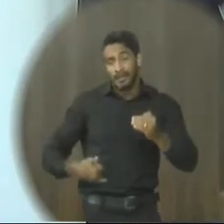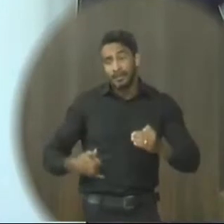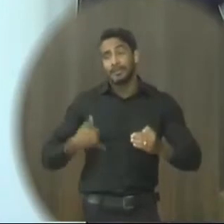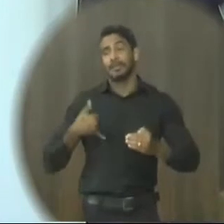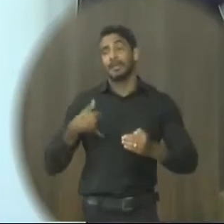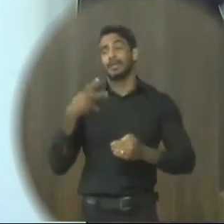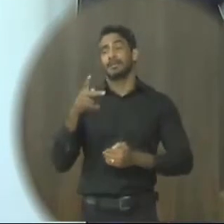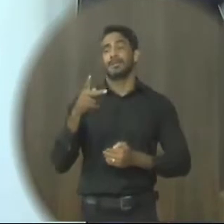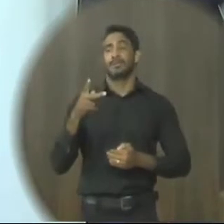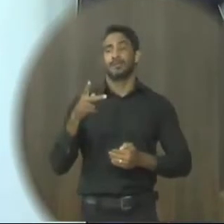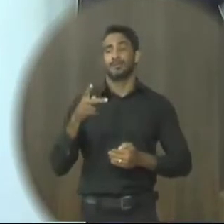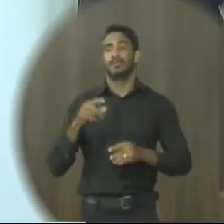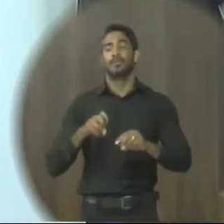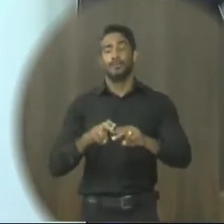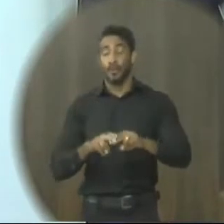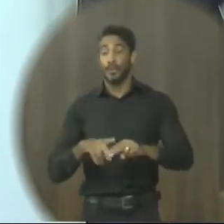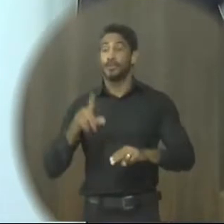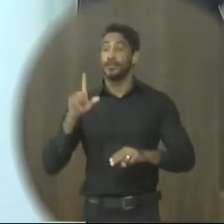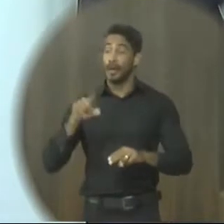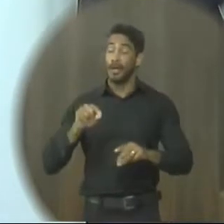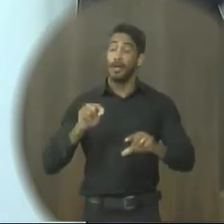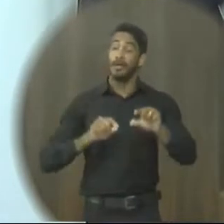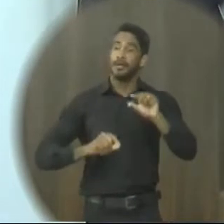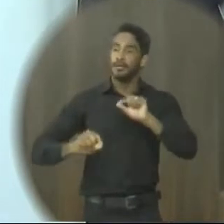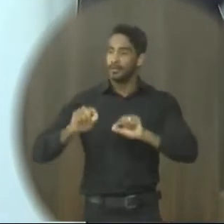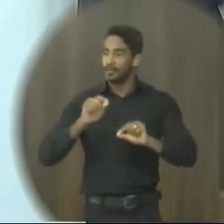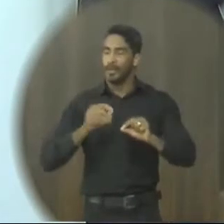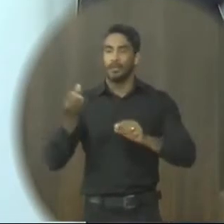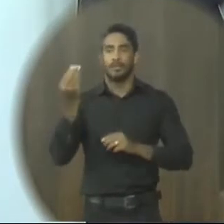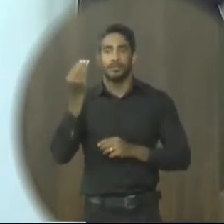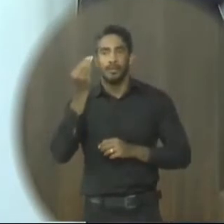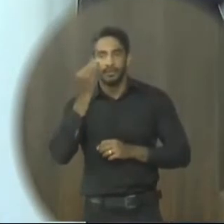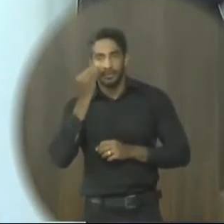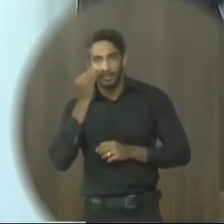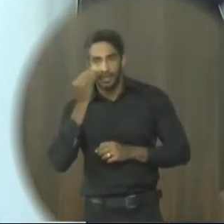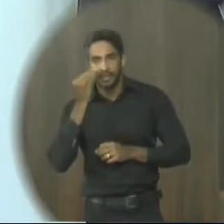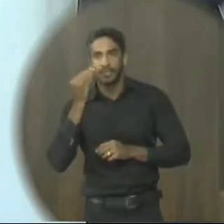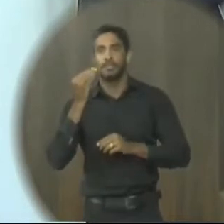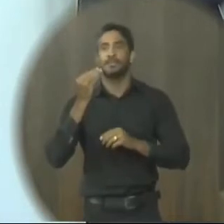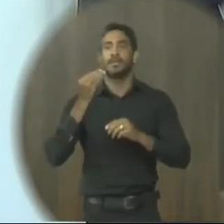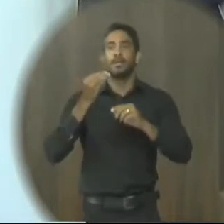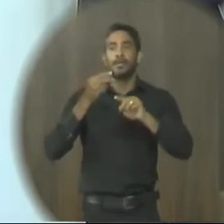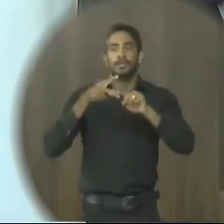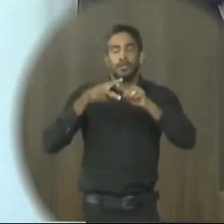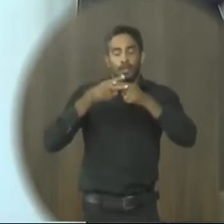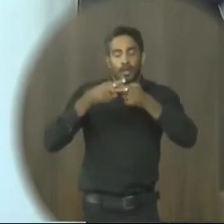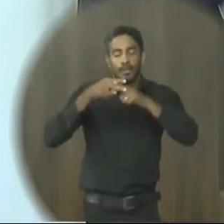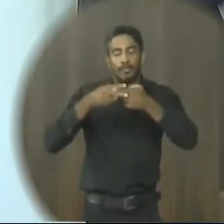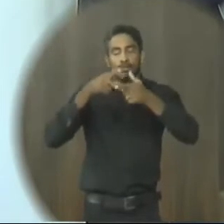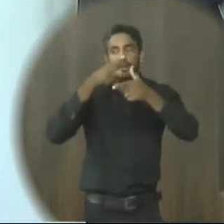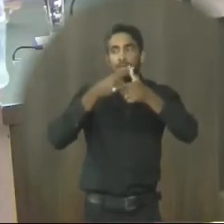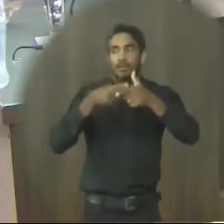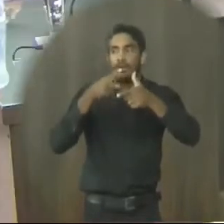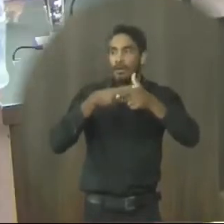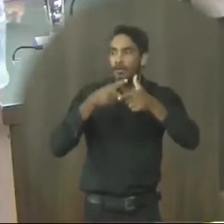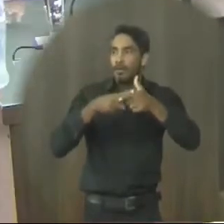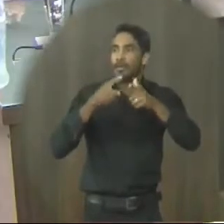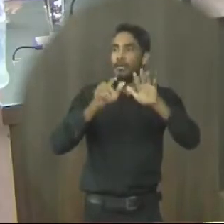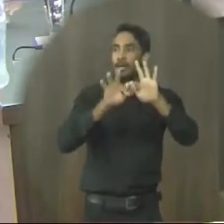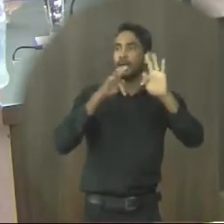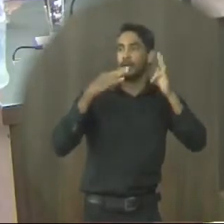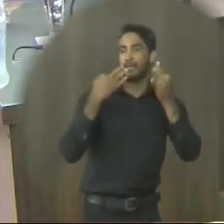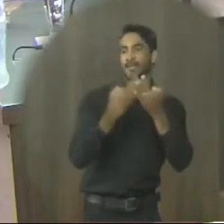nesse ponto, é muito válido a nossa tentativa de resolver o problema das famílias